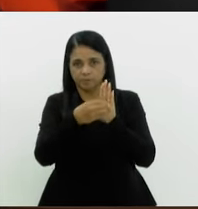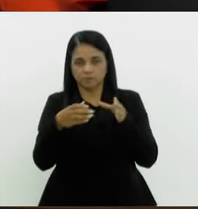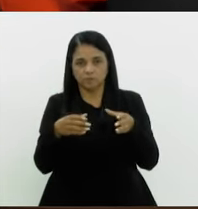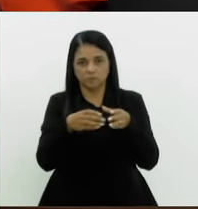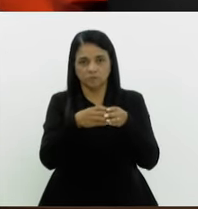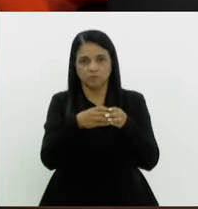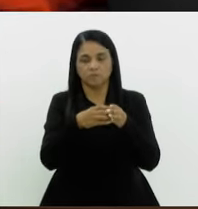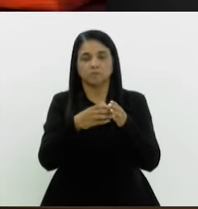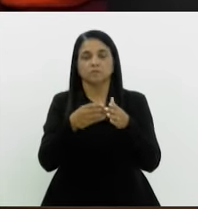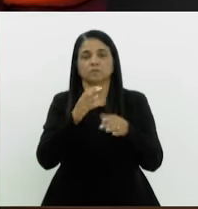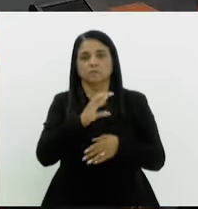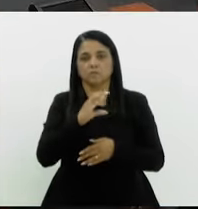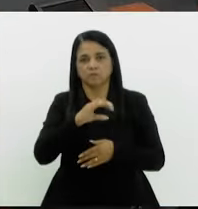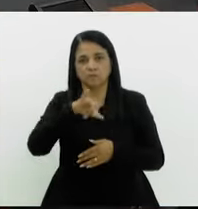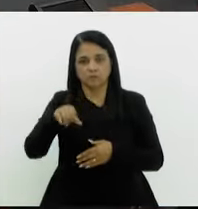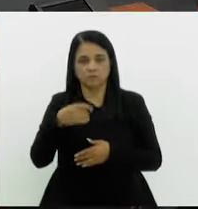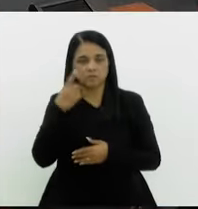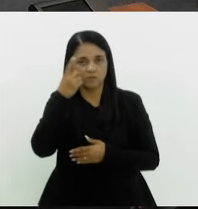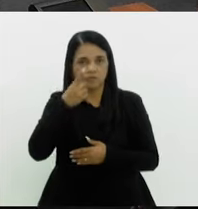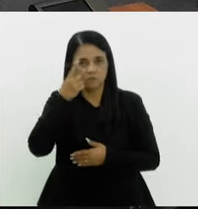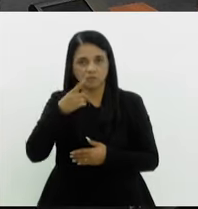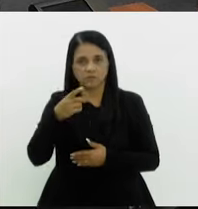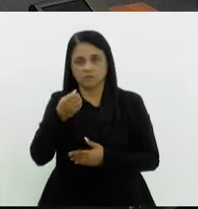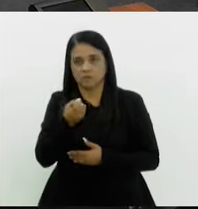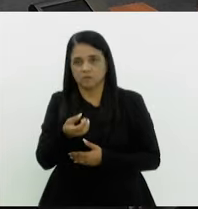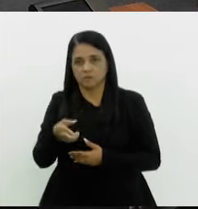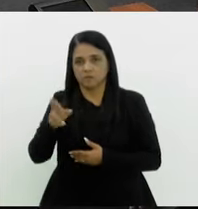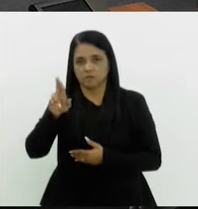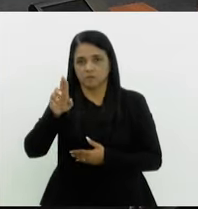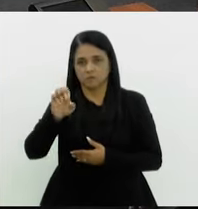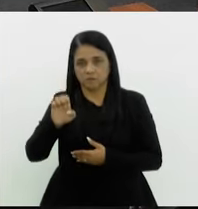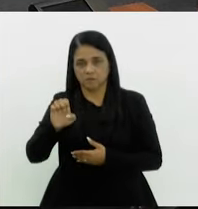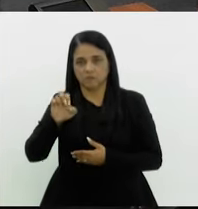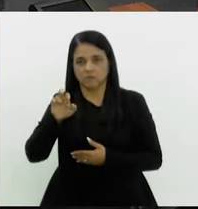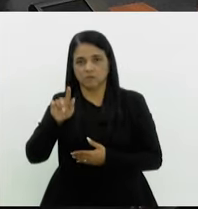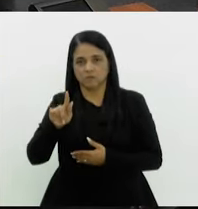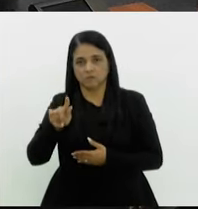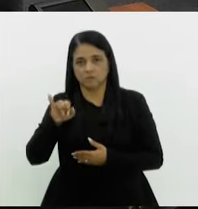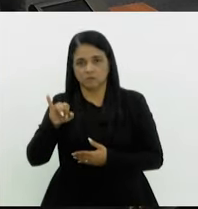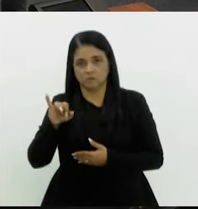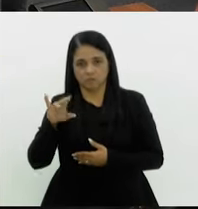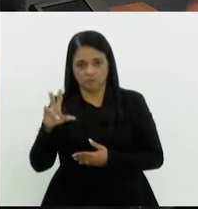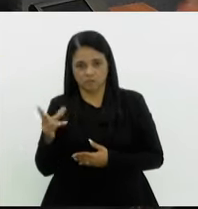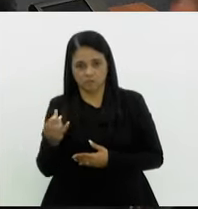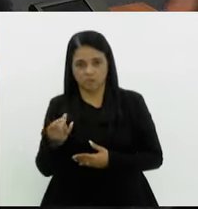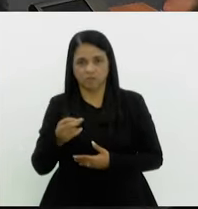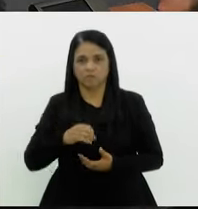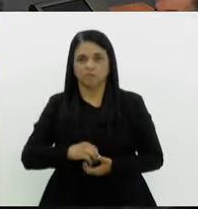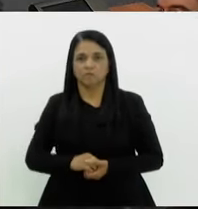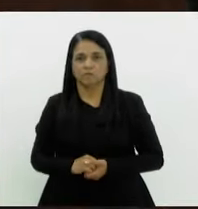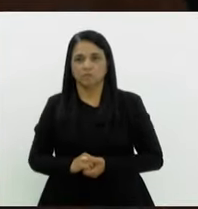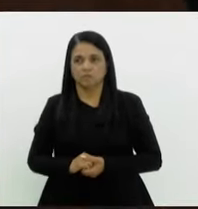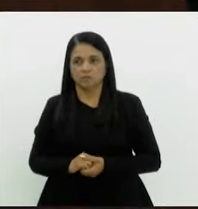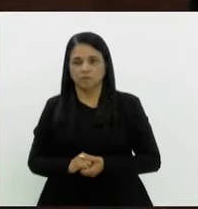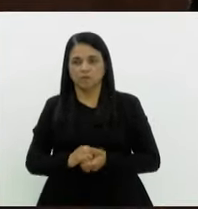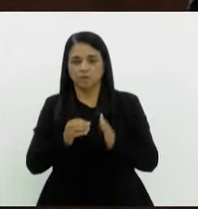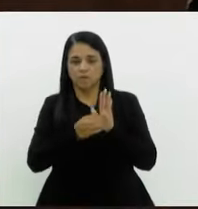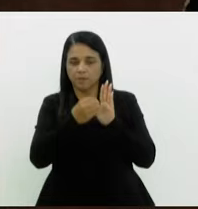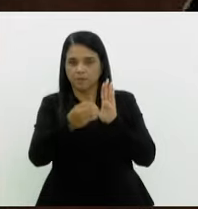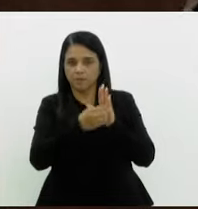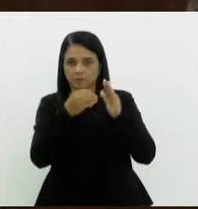Comissão de Constituição e Justiça, deputado doutor Serginho. parecer